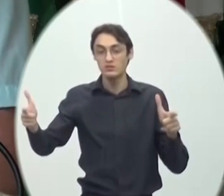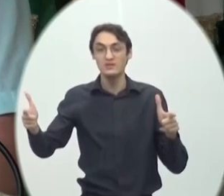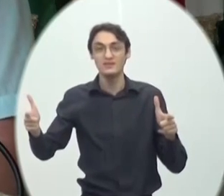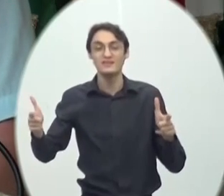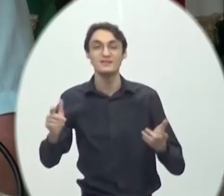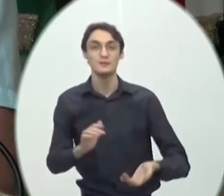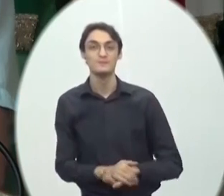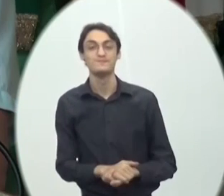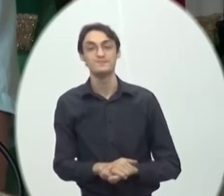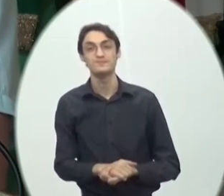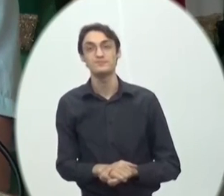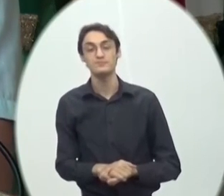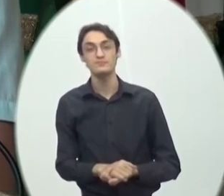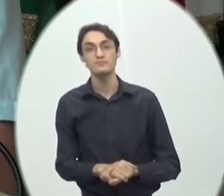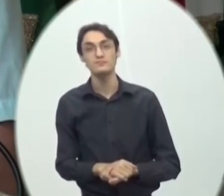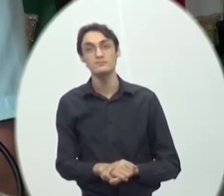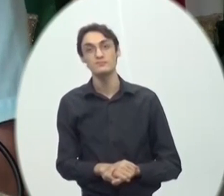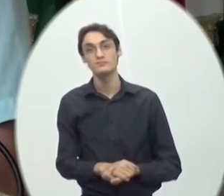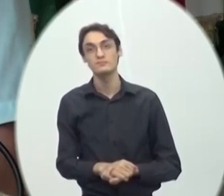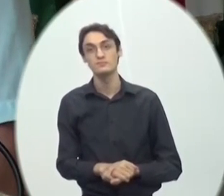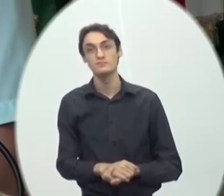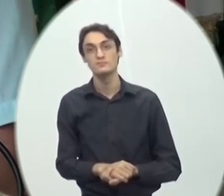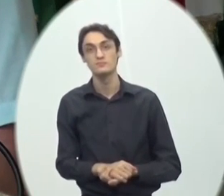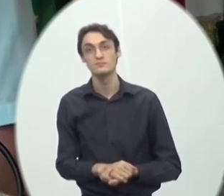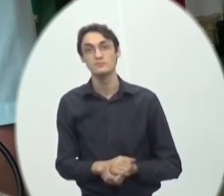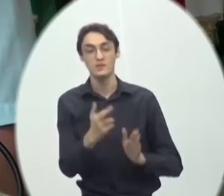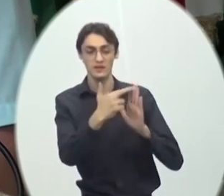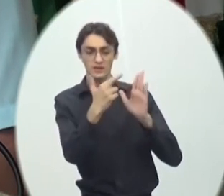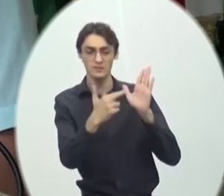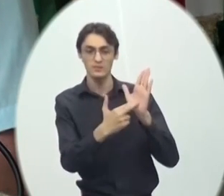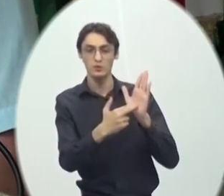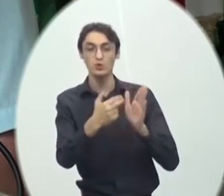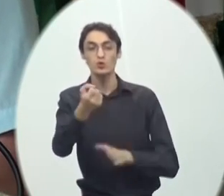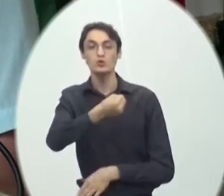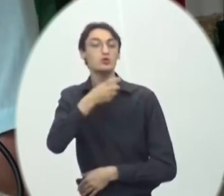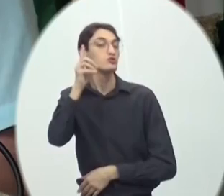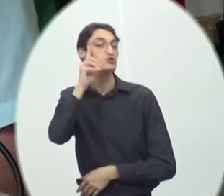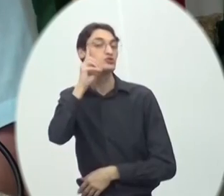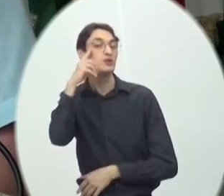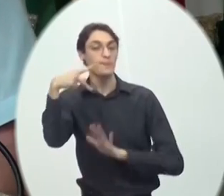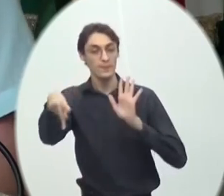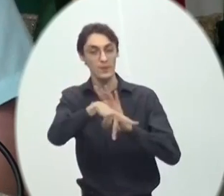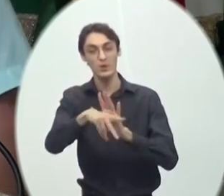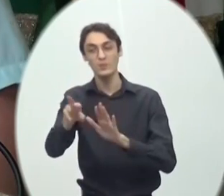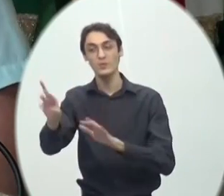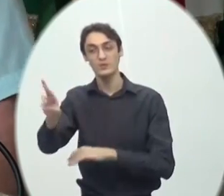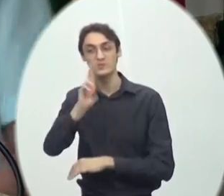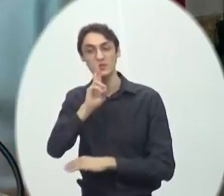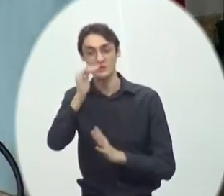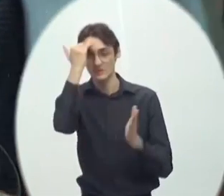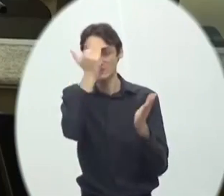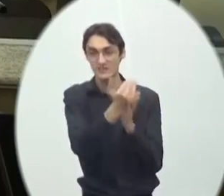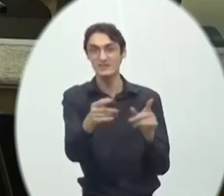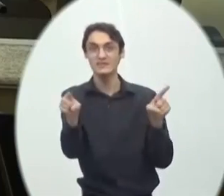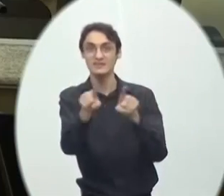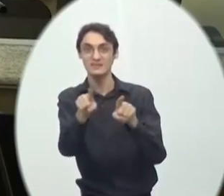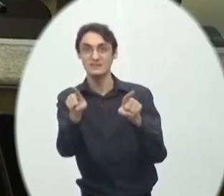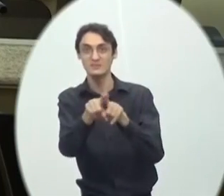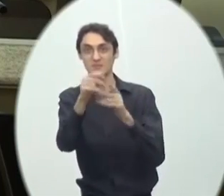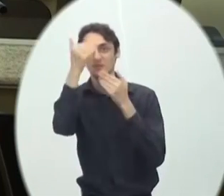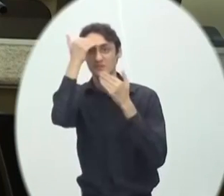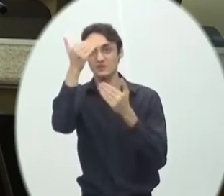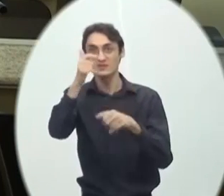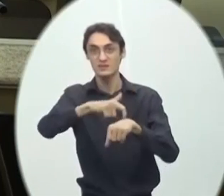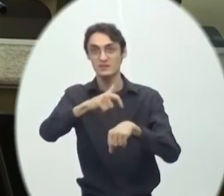por último, vereador Potelec, que se respeite o prazo do requerimento, o prazo para resposta, se for possível. Muito obrigado. Lhe